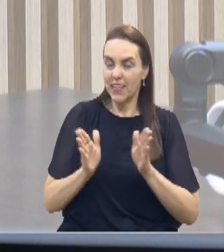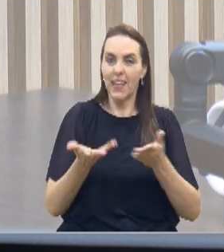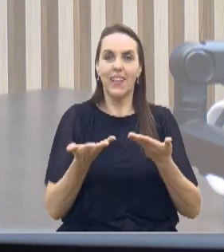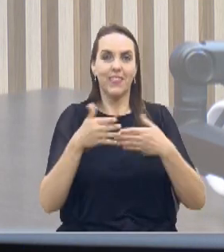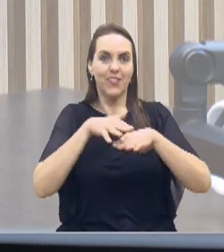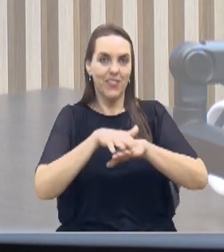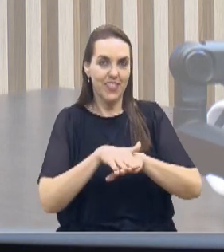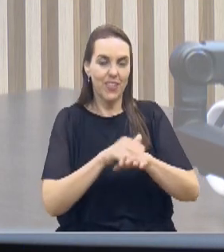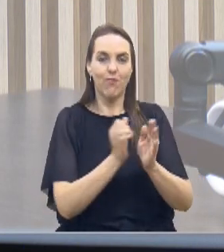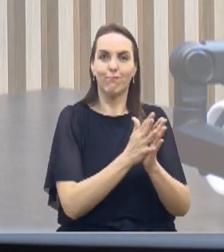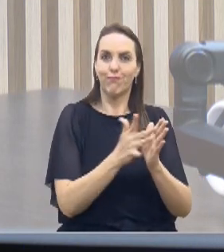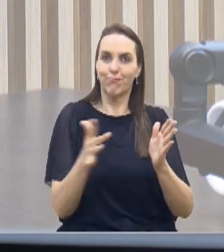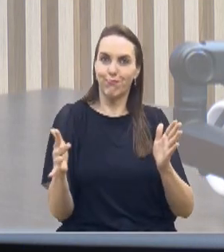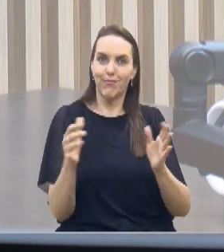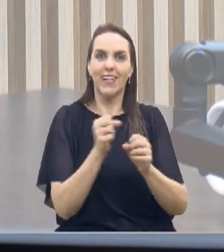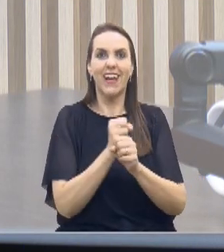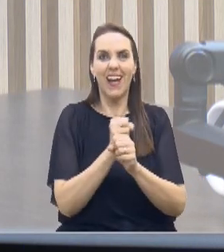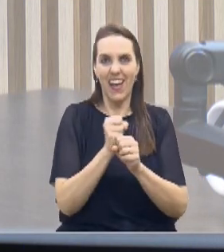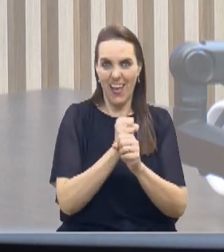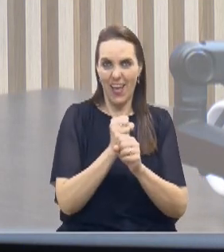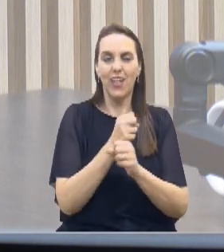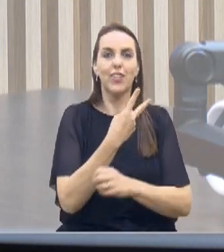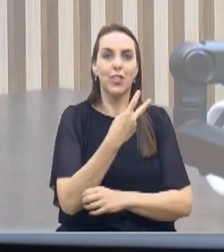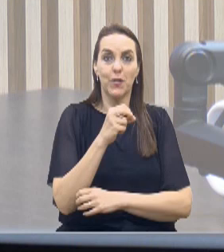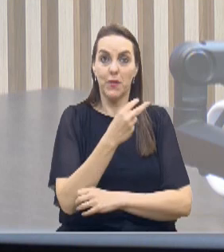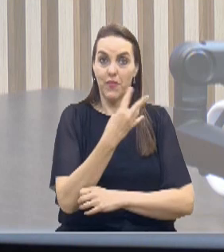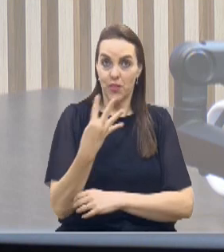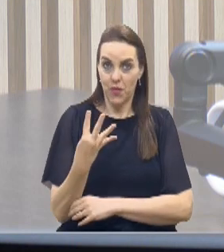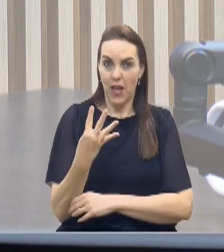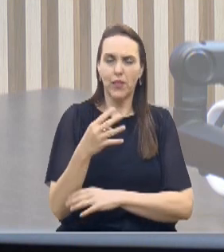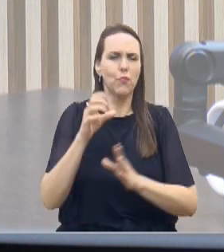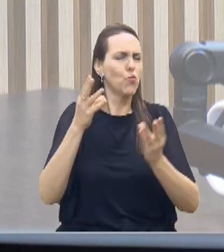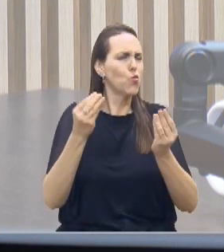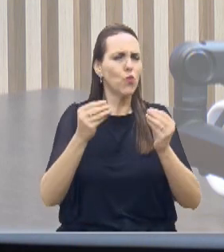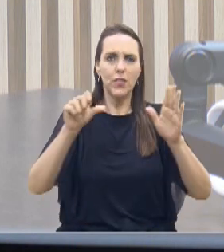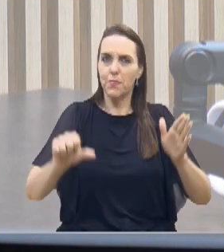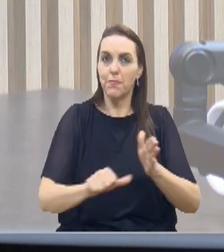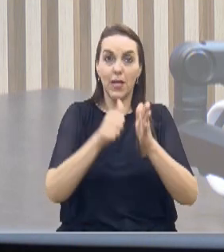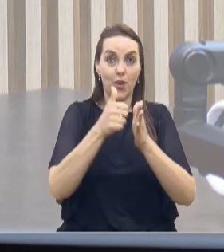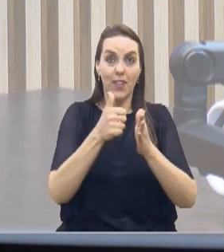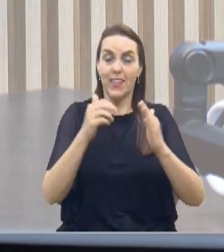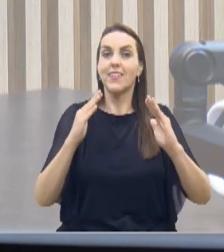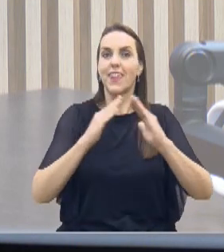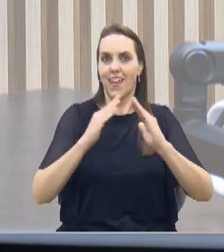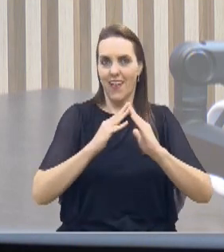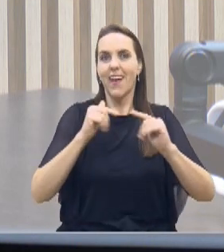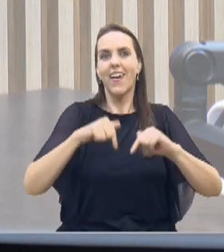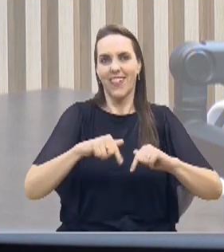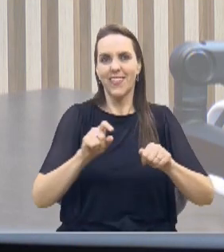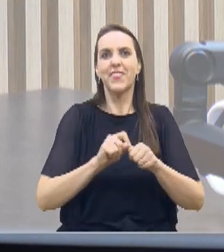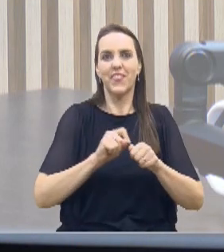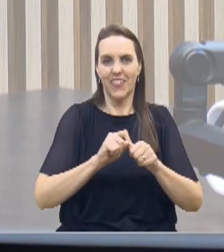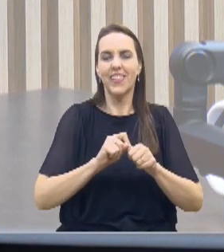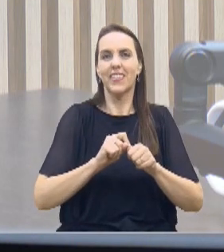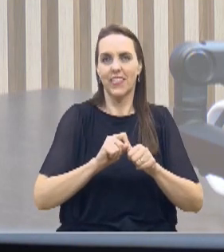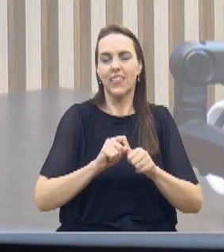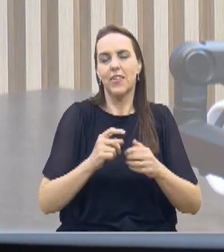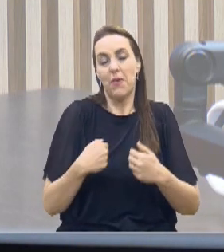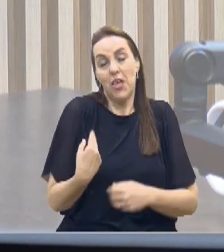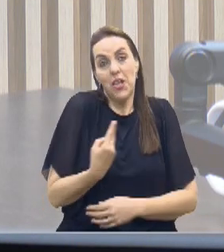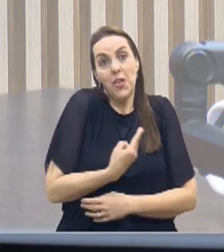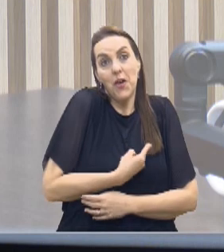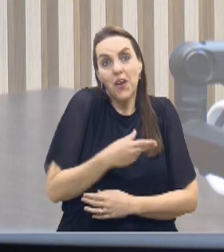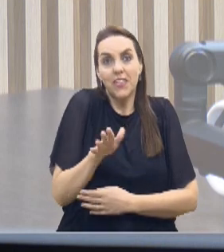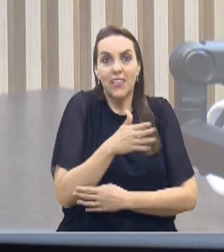ao longo desse ano todo, assim, de 2024. Muitas melhorias na casa foram feitas e para nós, talvez elas